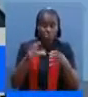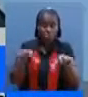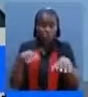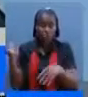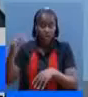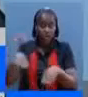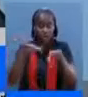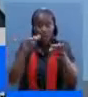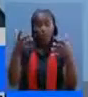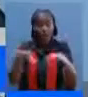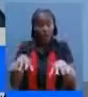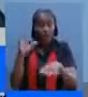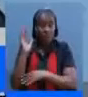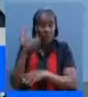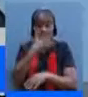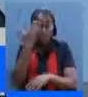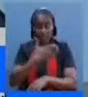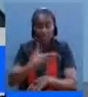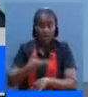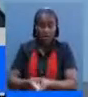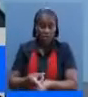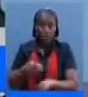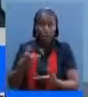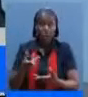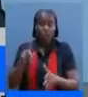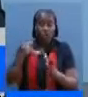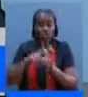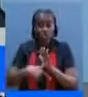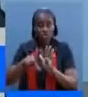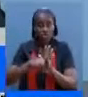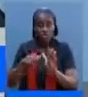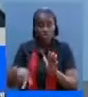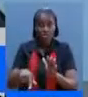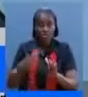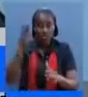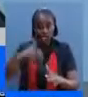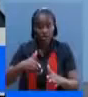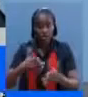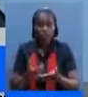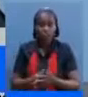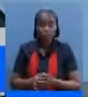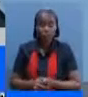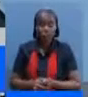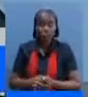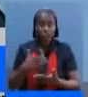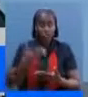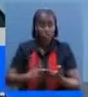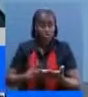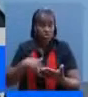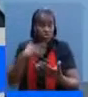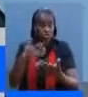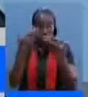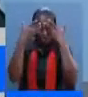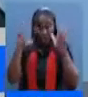dia 19 do corrente mês o projeto de lei que estabelece o Estatuto de Direito de Oposição Democrática Local. O tratamento constitucional